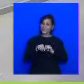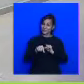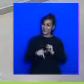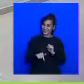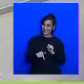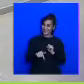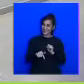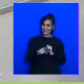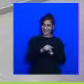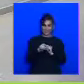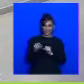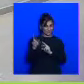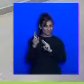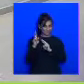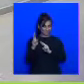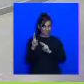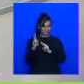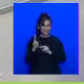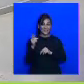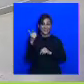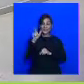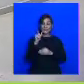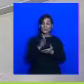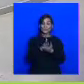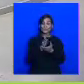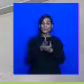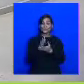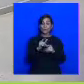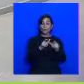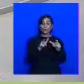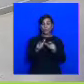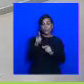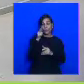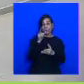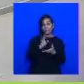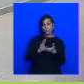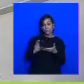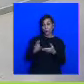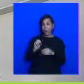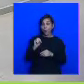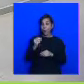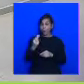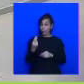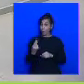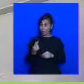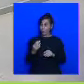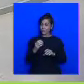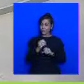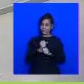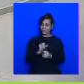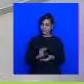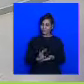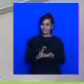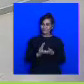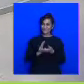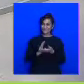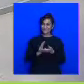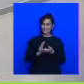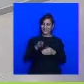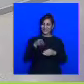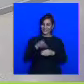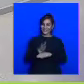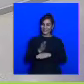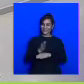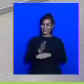Super 7. Era o que você esperava? Após a apuração, você poderá saber de onde são as apostas vencedoras ou se o prêmio está